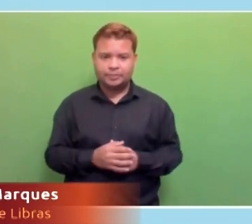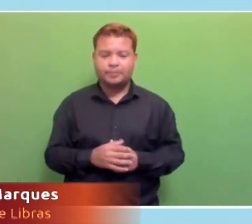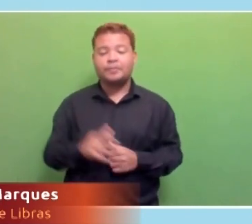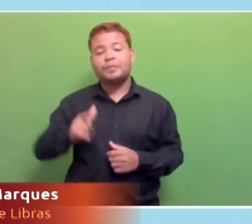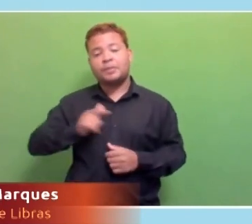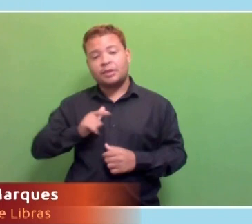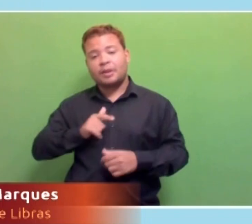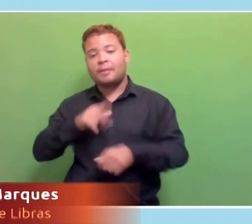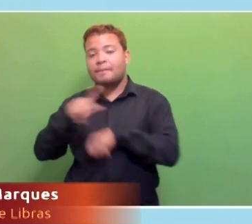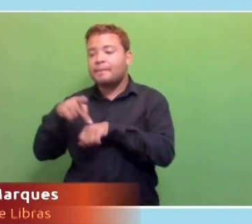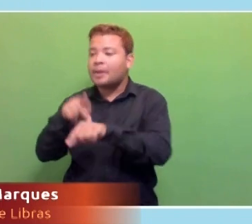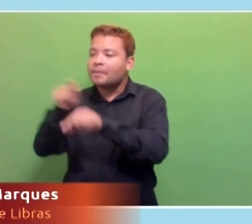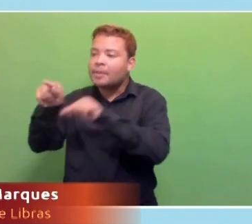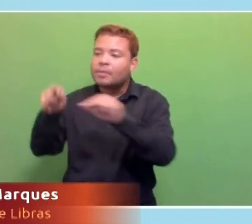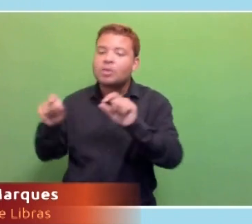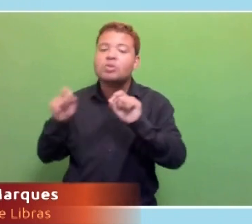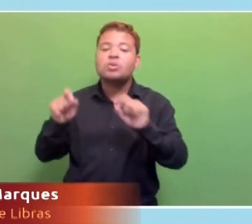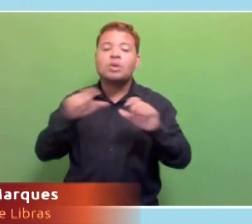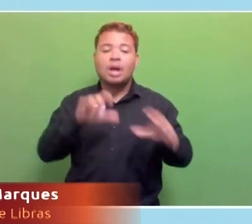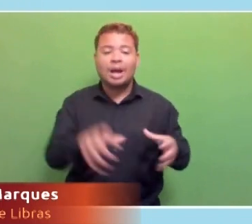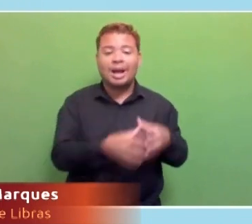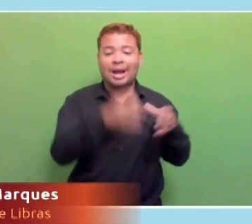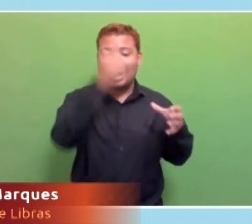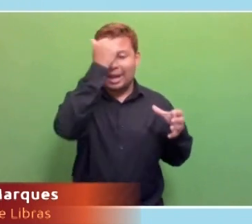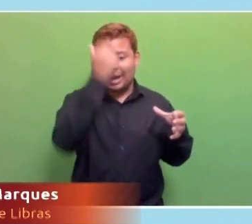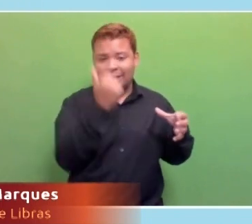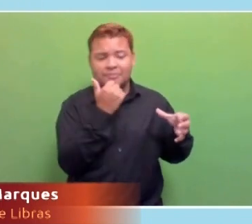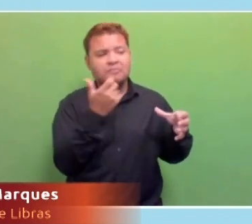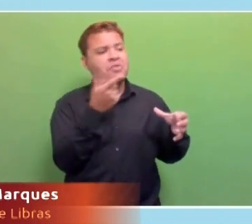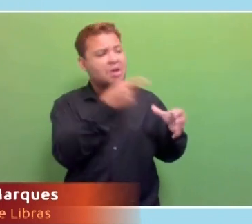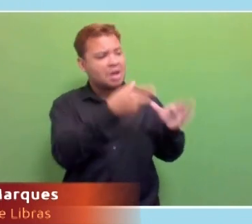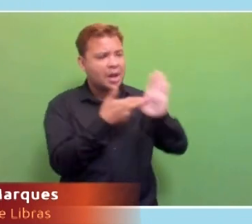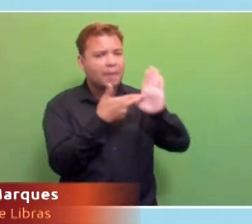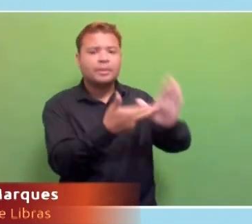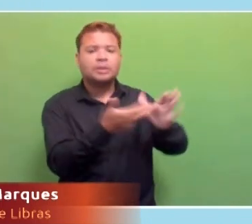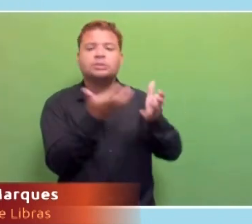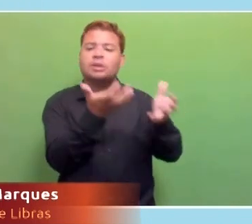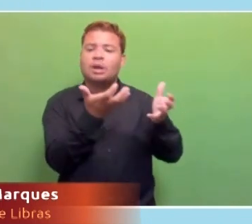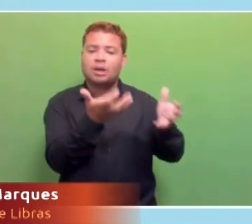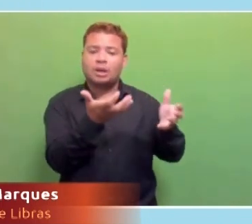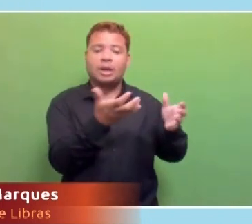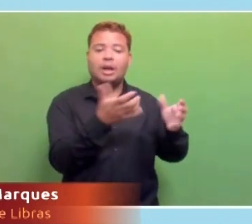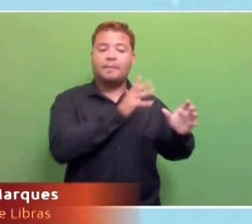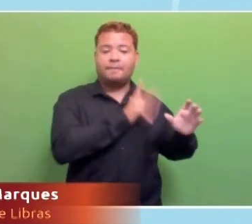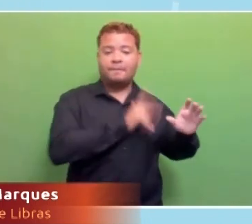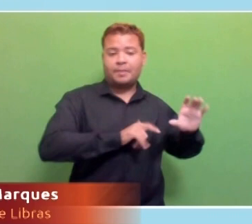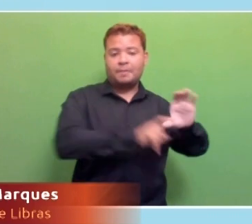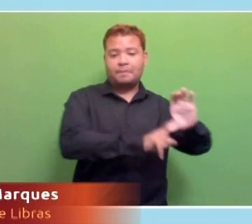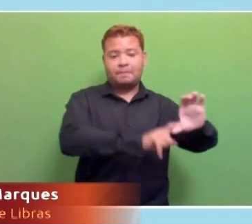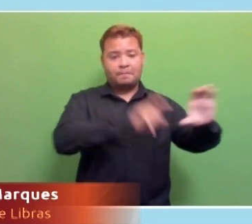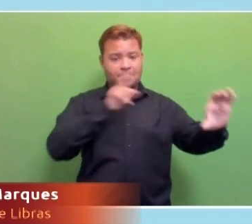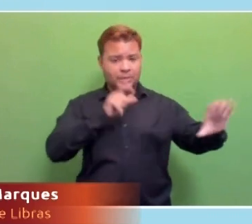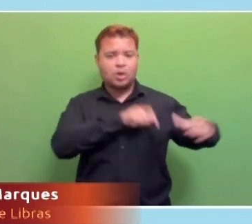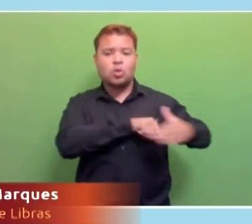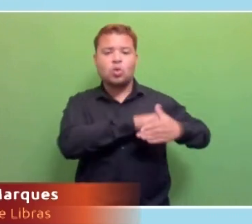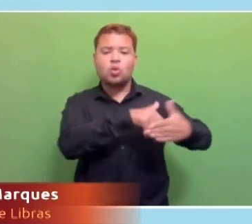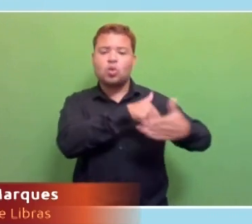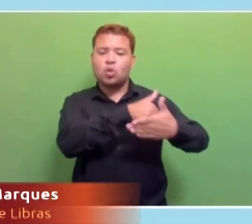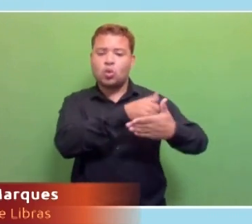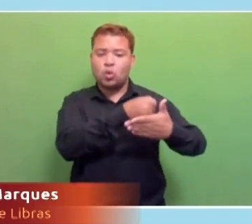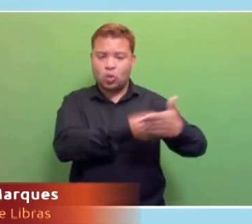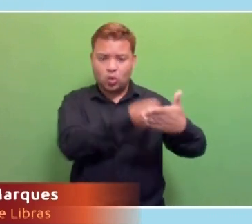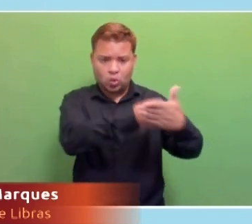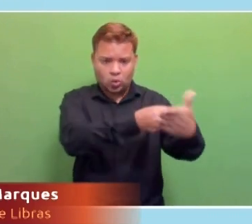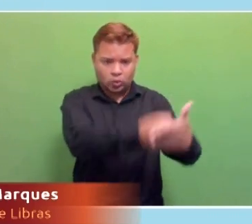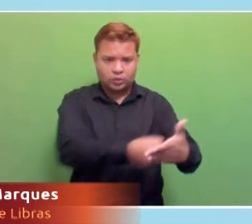como portador das instâncias da libertação da Palestina. Ou melhor dizer, um país muçulmano em específico que é um ator importante